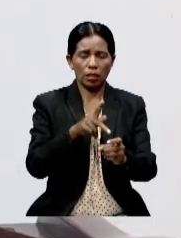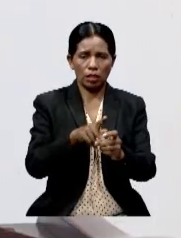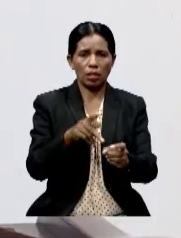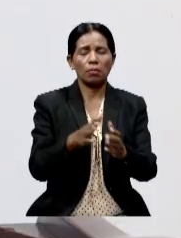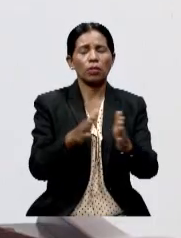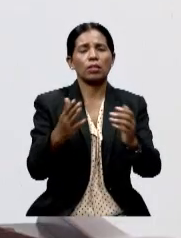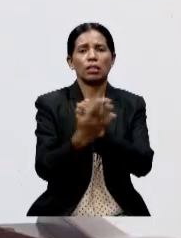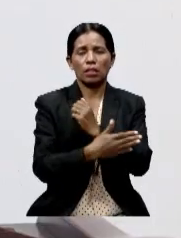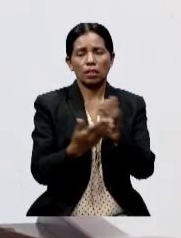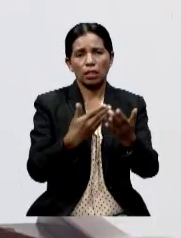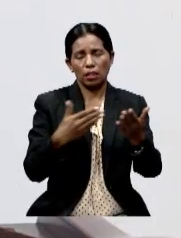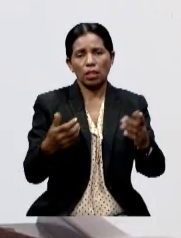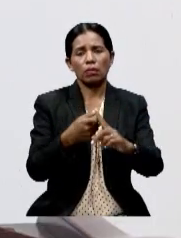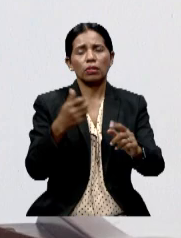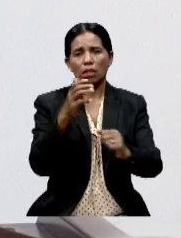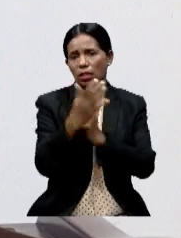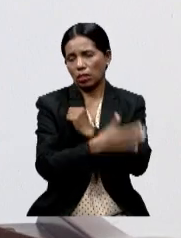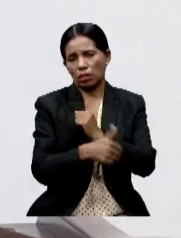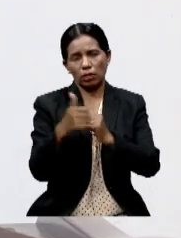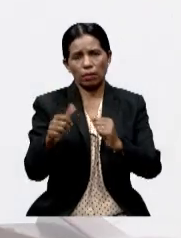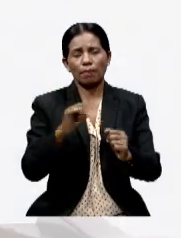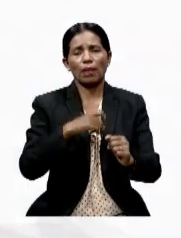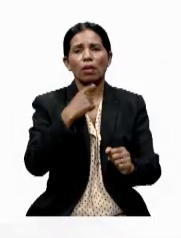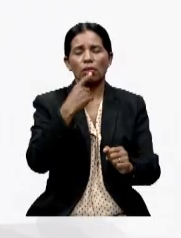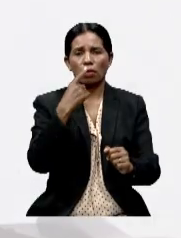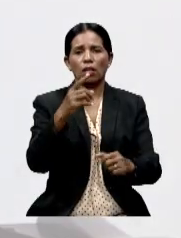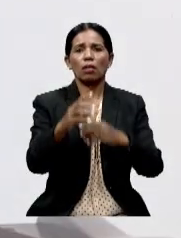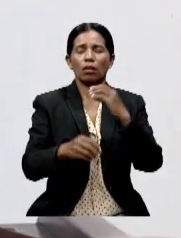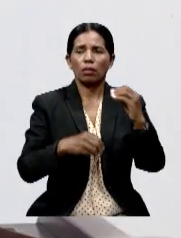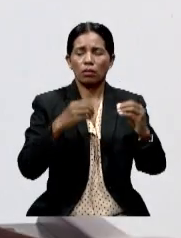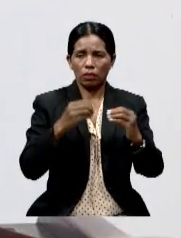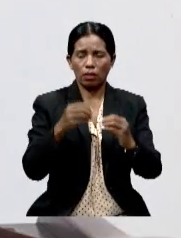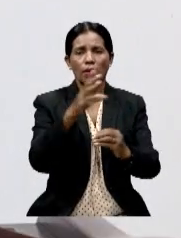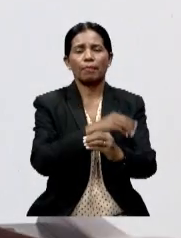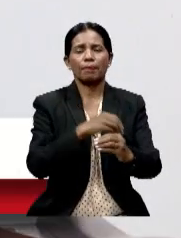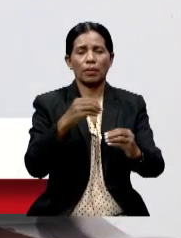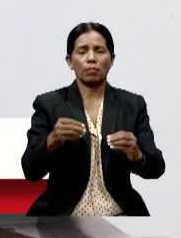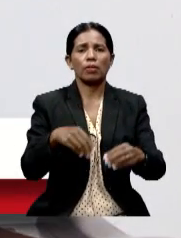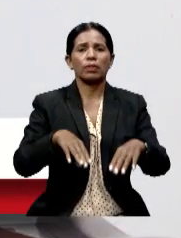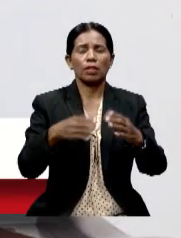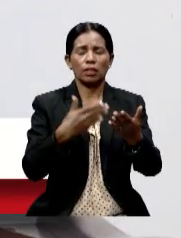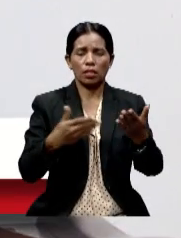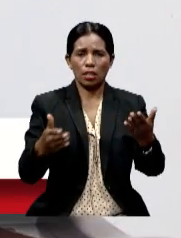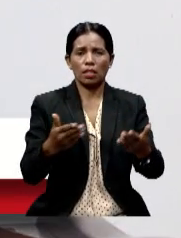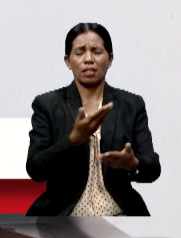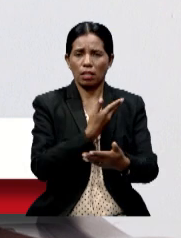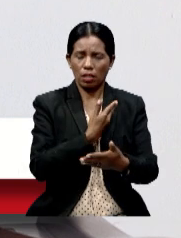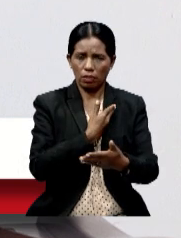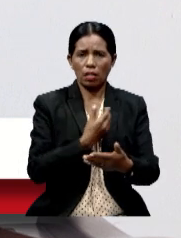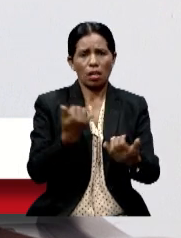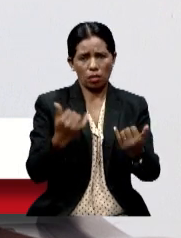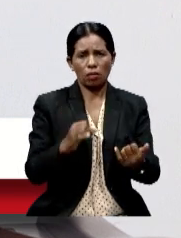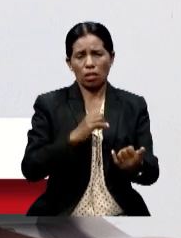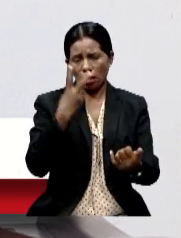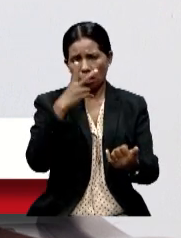relior. A questão segundo, maca colhemos quando a inflação. Agora dá, né? Parece que sai